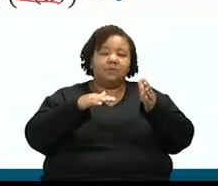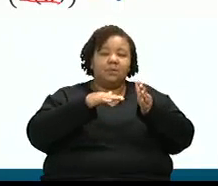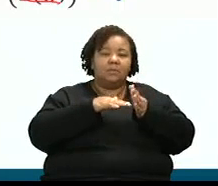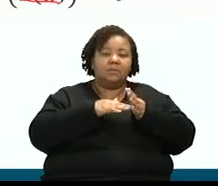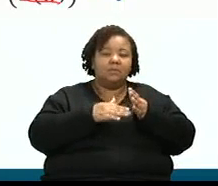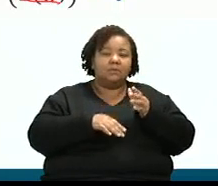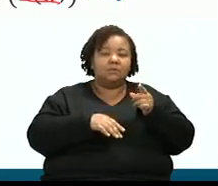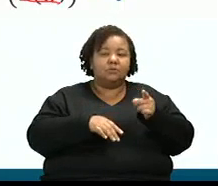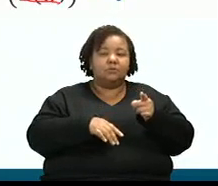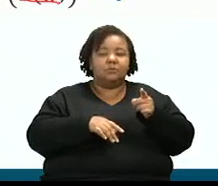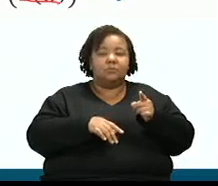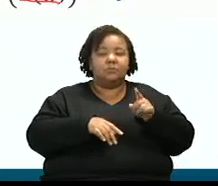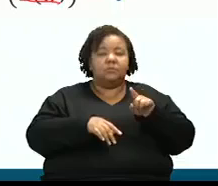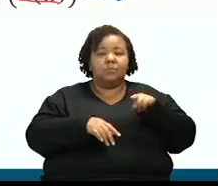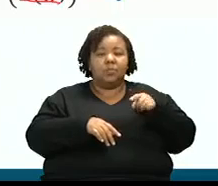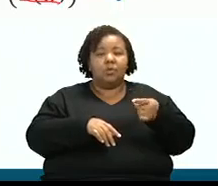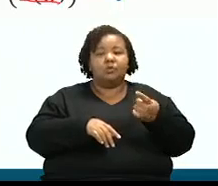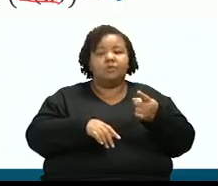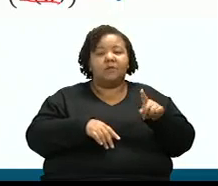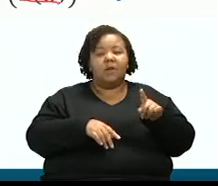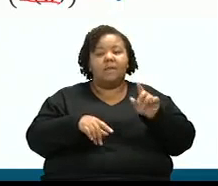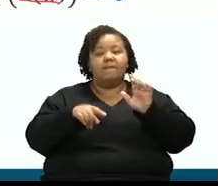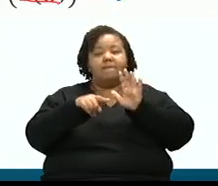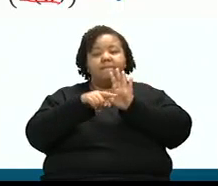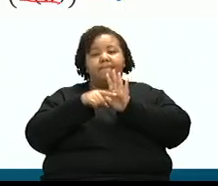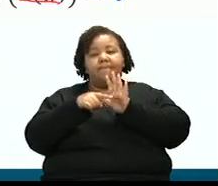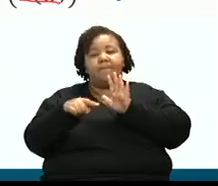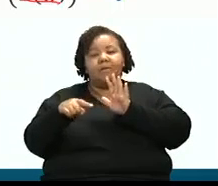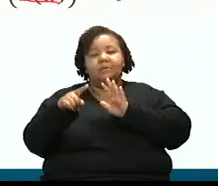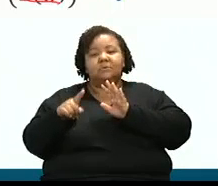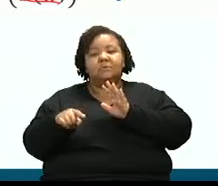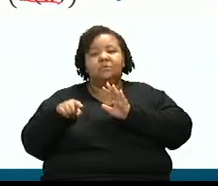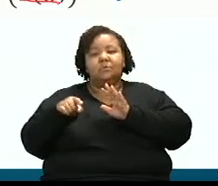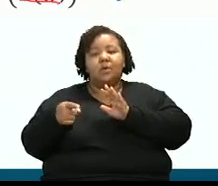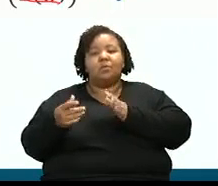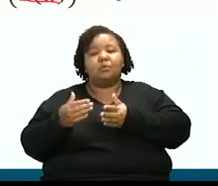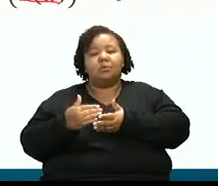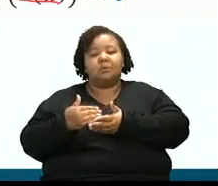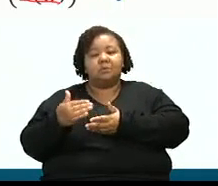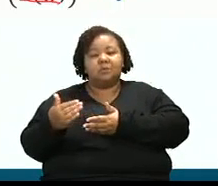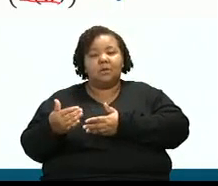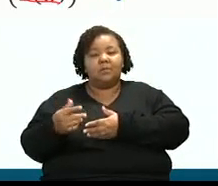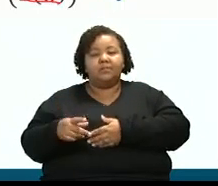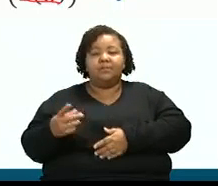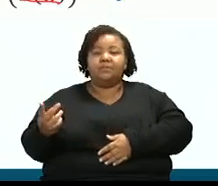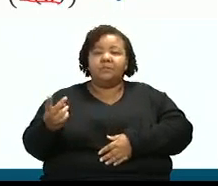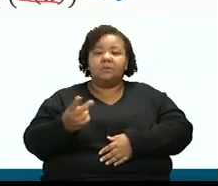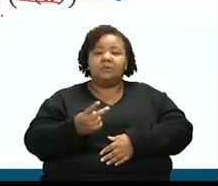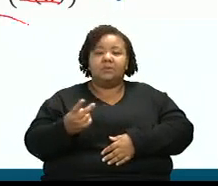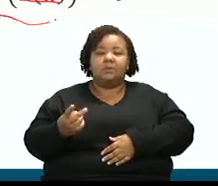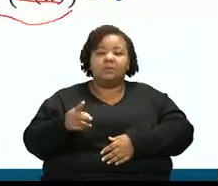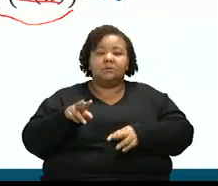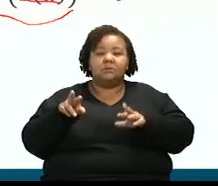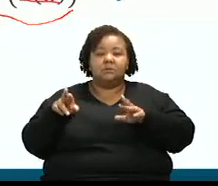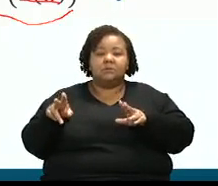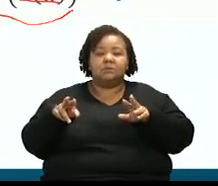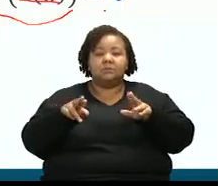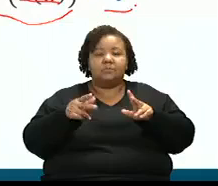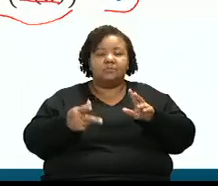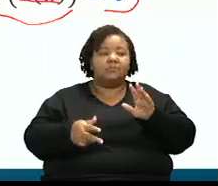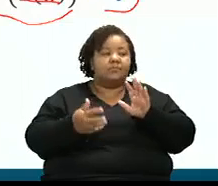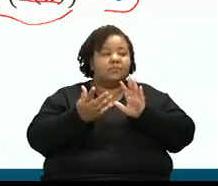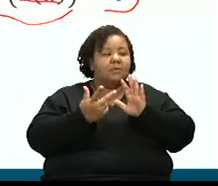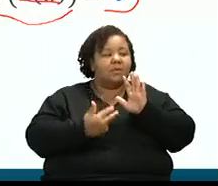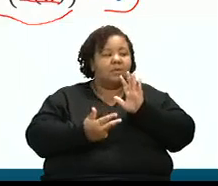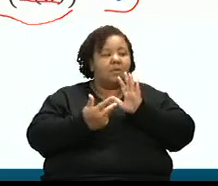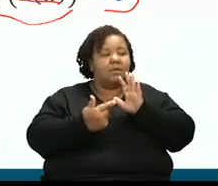a função aplicada no ponto final menos a função aplicada no ponto inicial. Se esses dois pontos são iguais, as imagens são